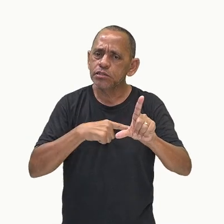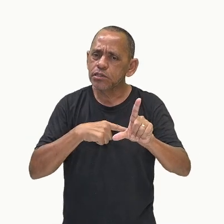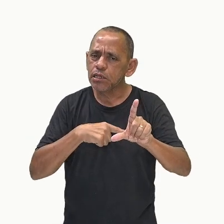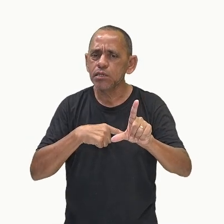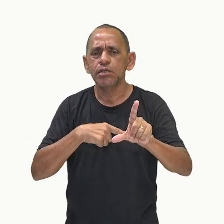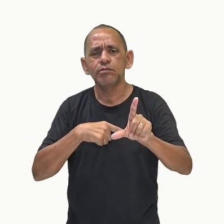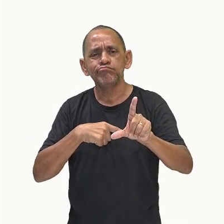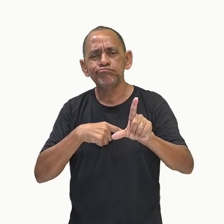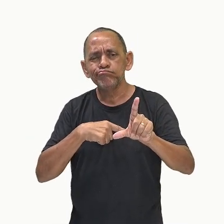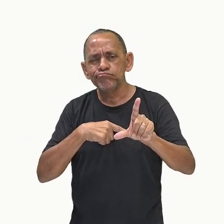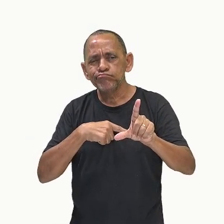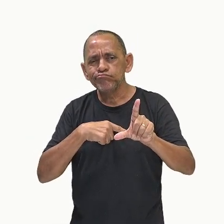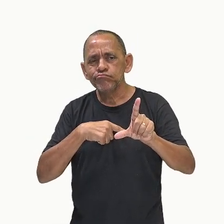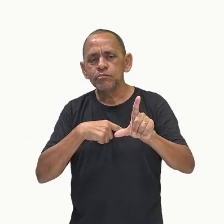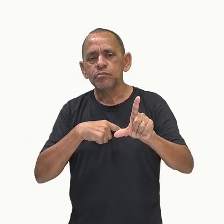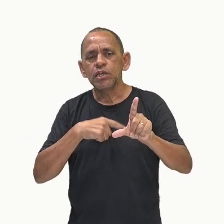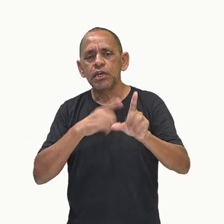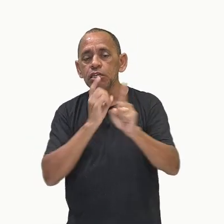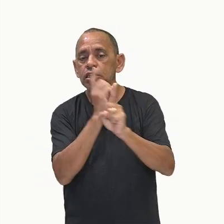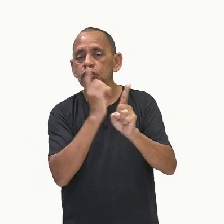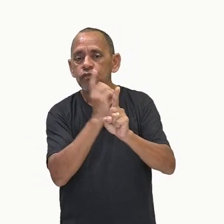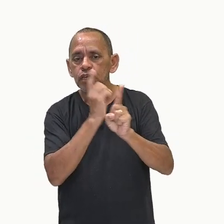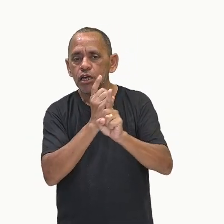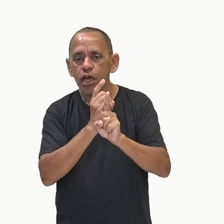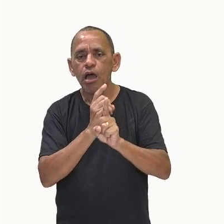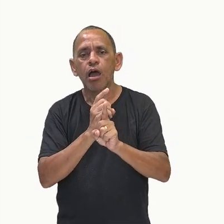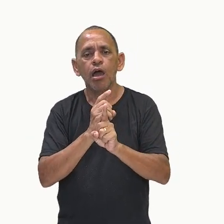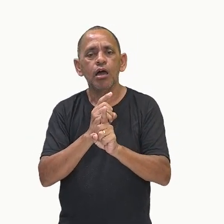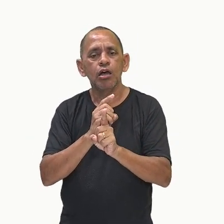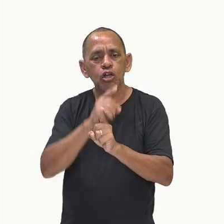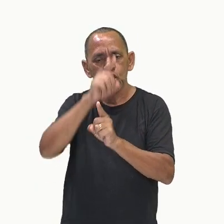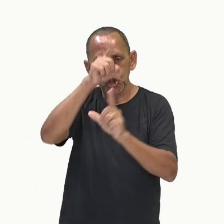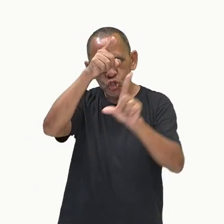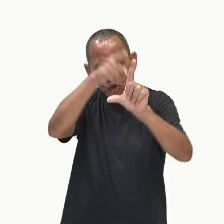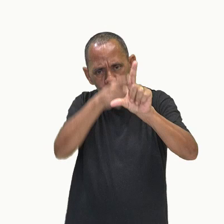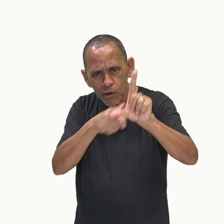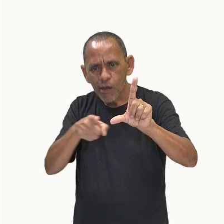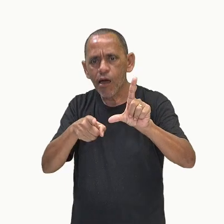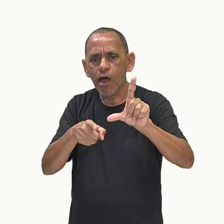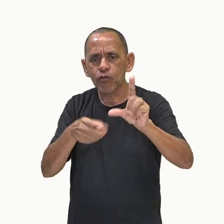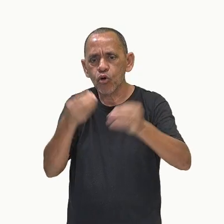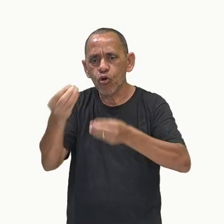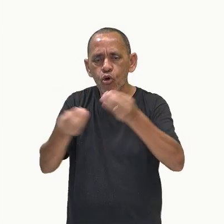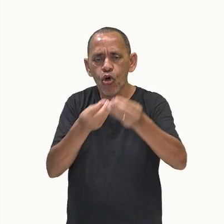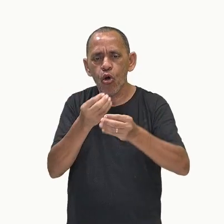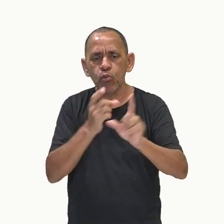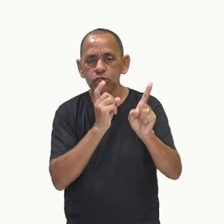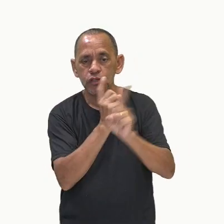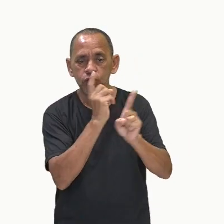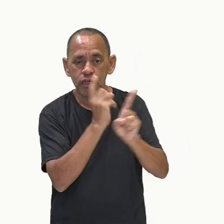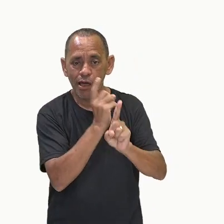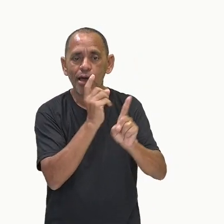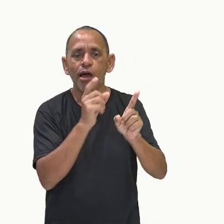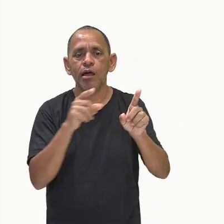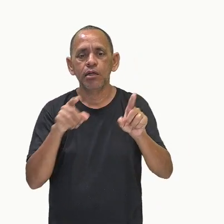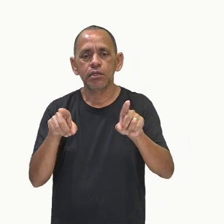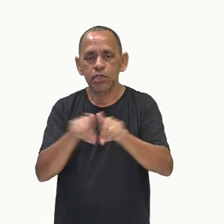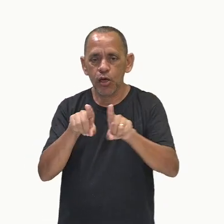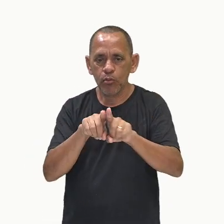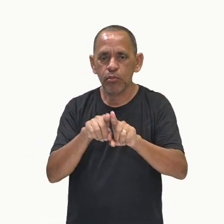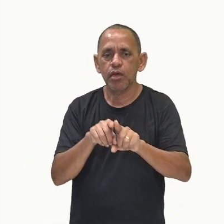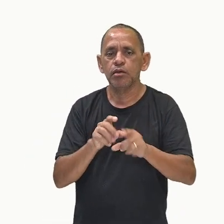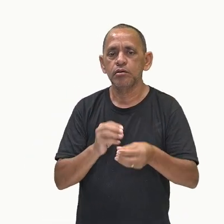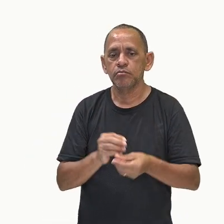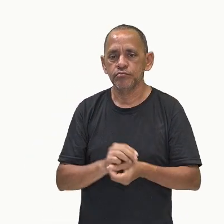interpretação no gráfico para identificar as coordenadas dos pontos dados. Por exemplo, nesse